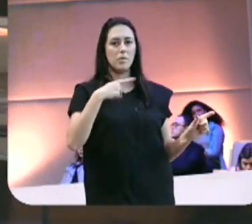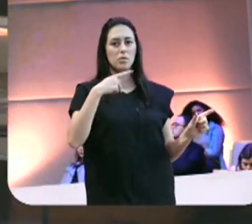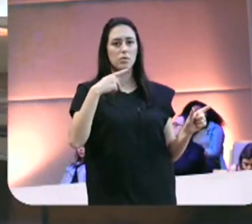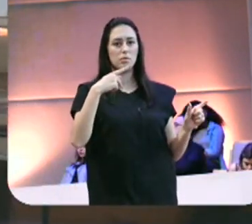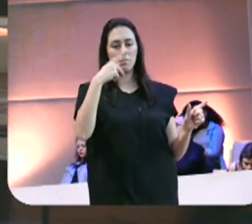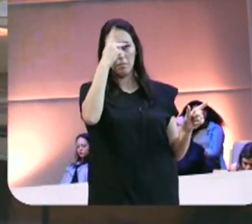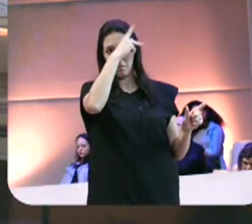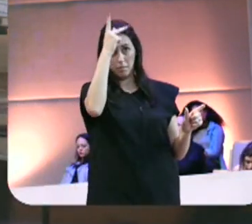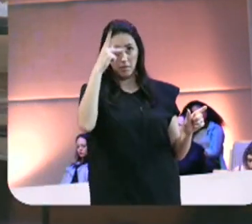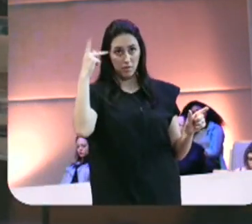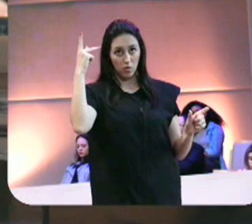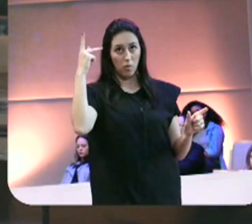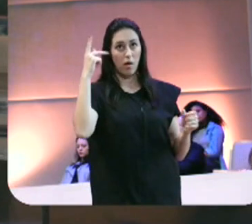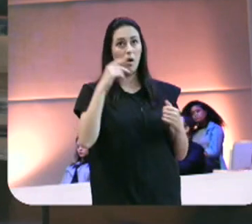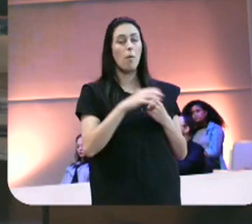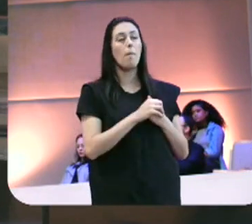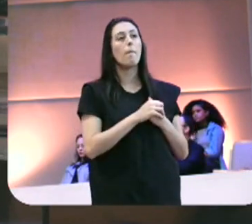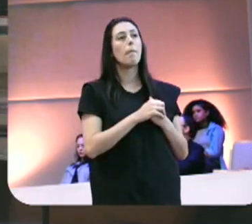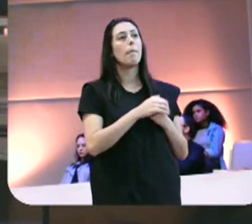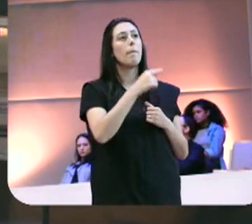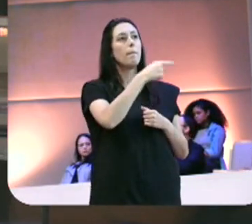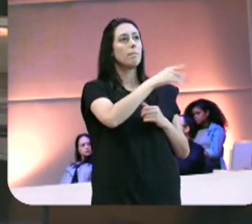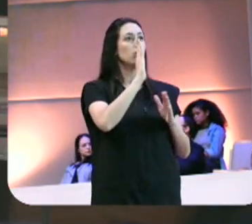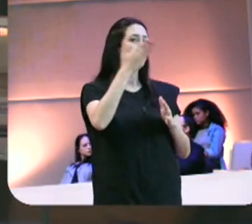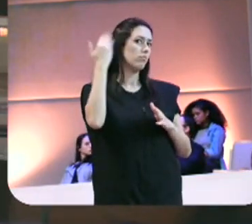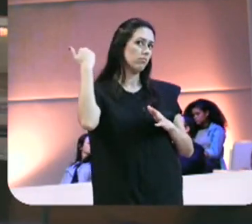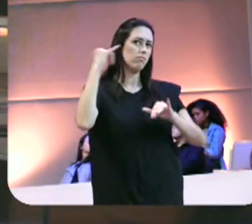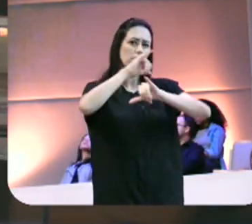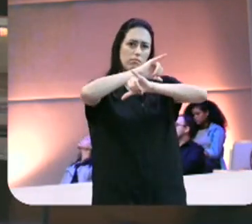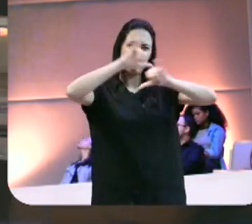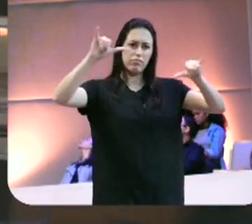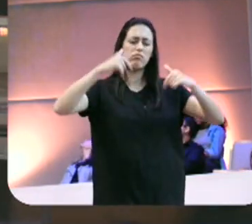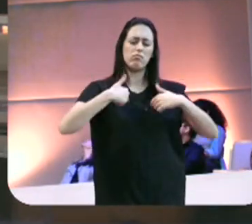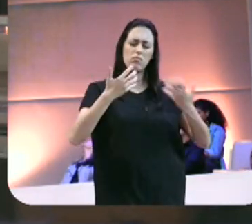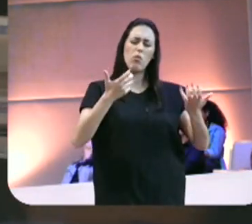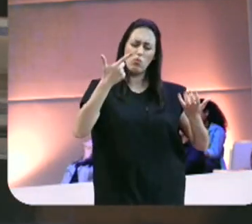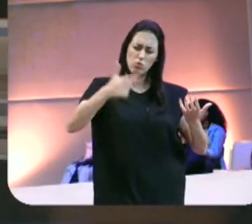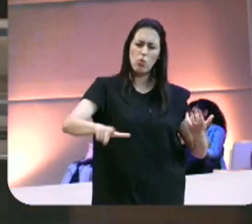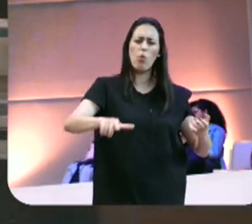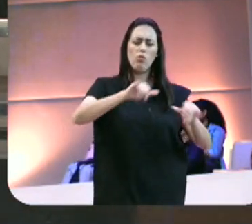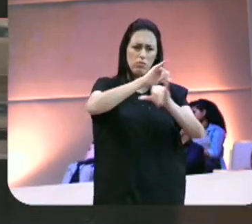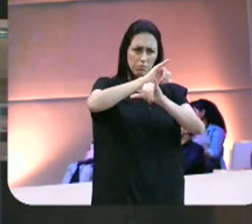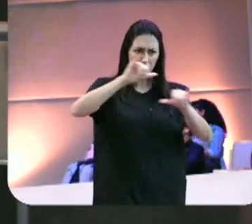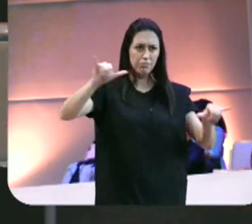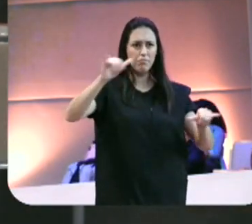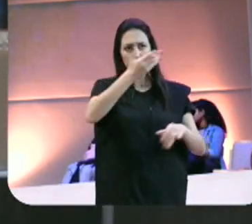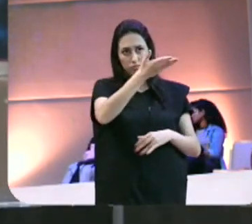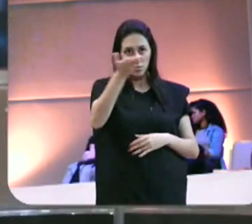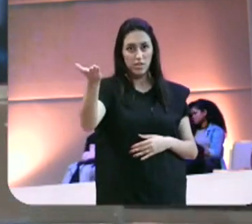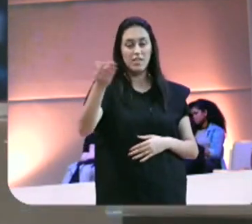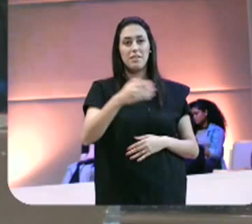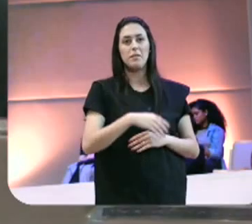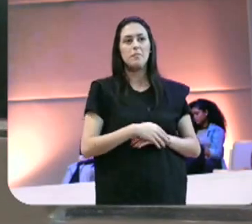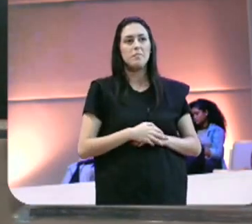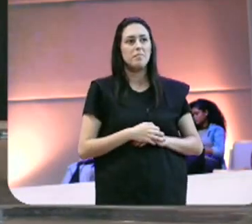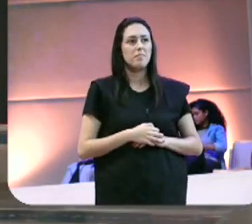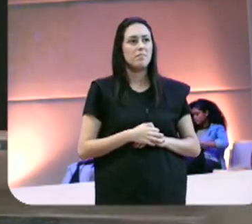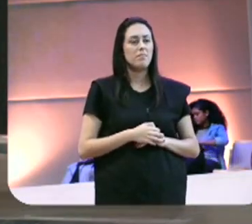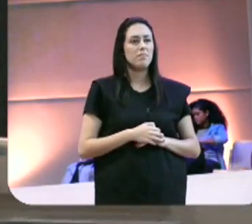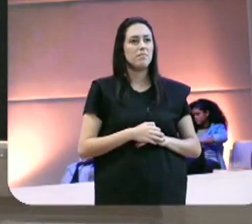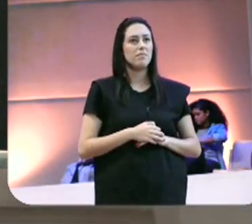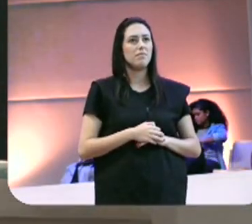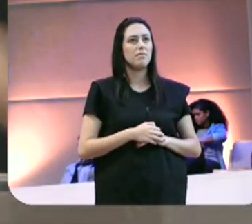nós, pastores da nossa igreja, nessa última reunião há 10 dias atrás. Eu queria estender essa convocação a toda a igreja. Eu acredito que